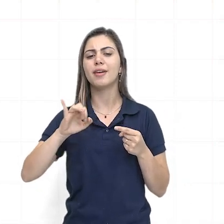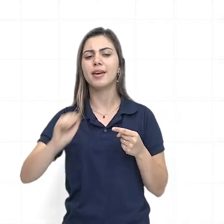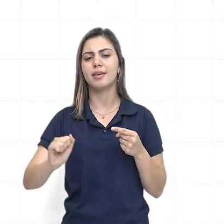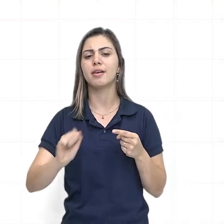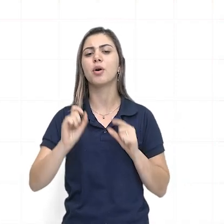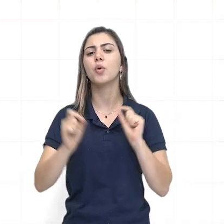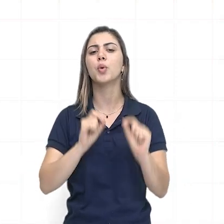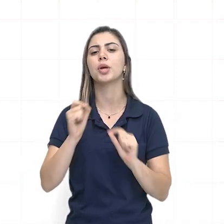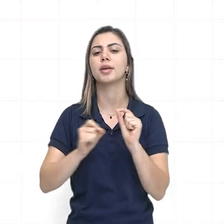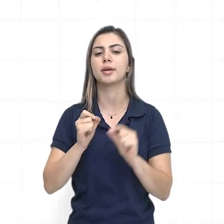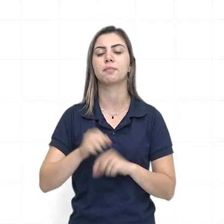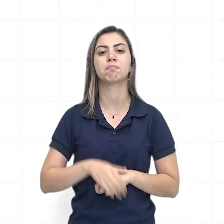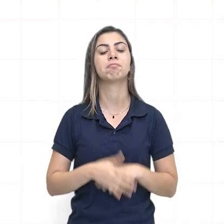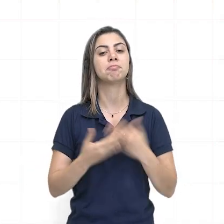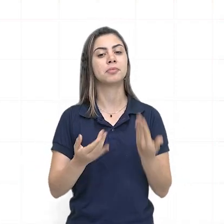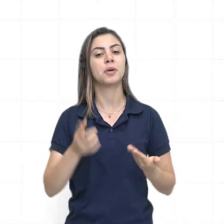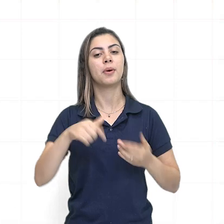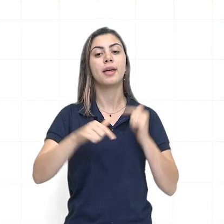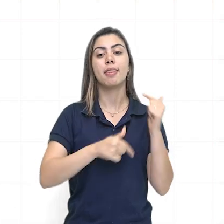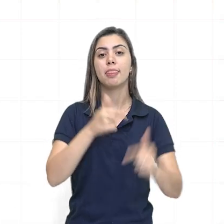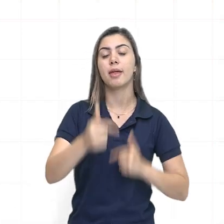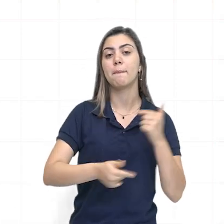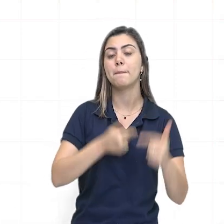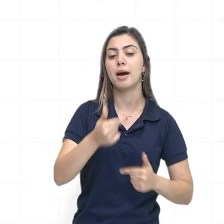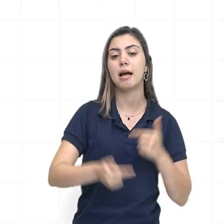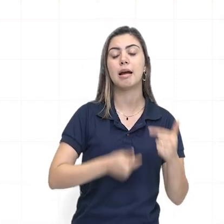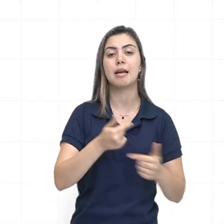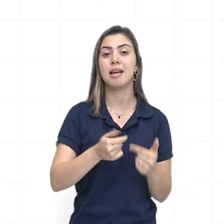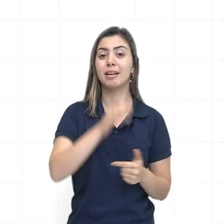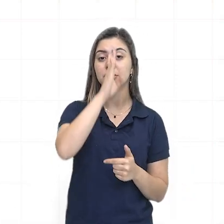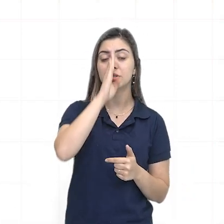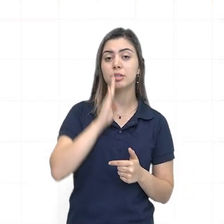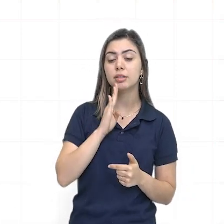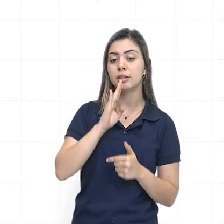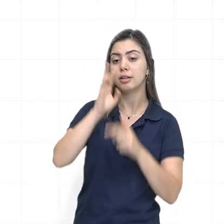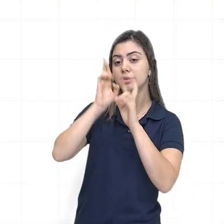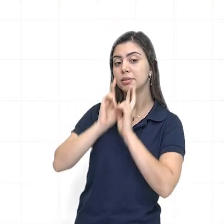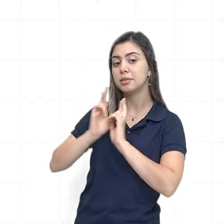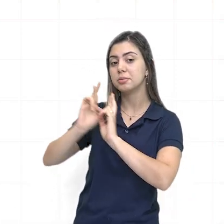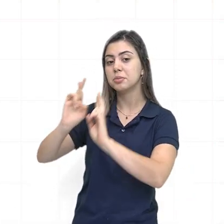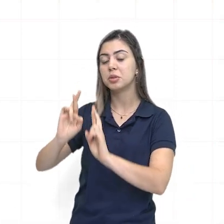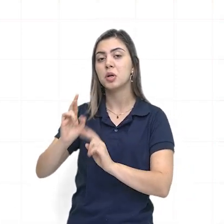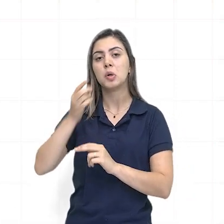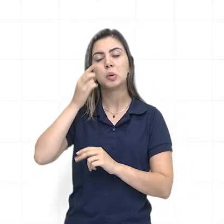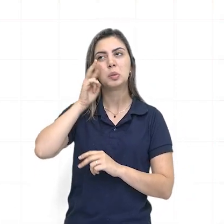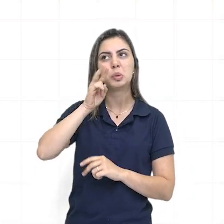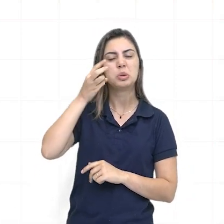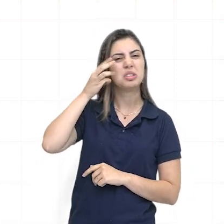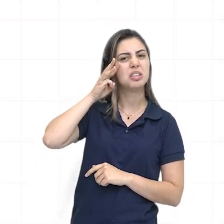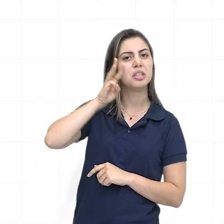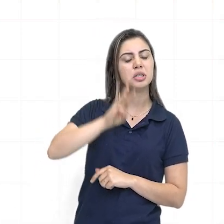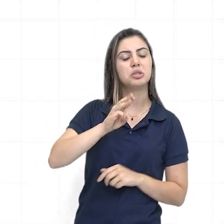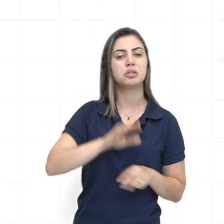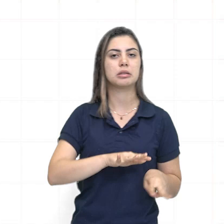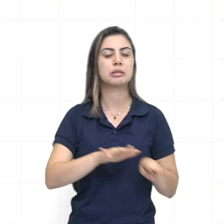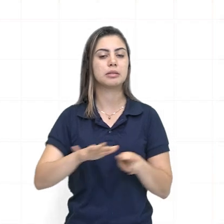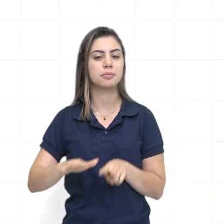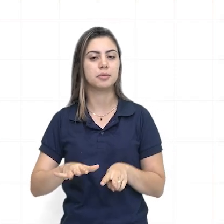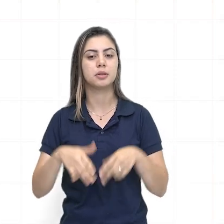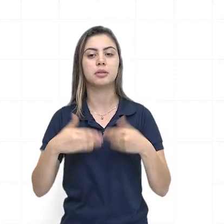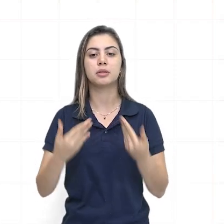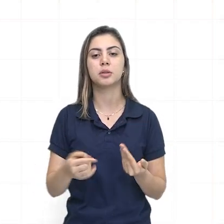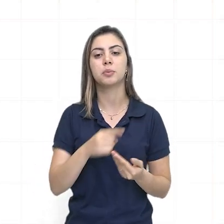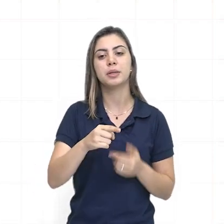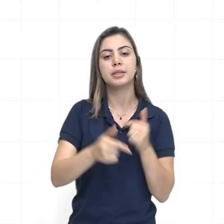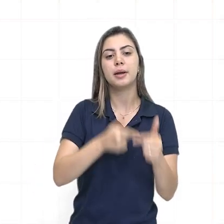que eram o trabalhar de graça para o senhor 2 ou 3 dias por semana, realizando